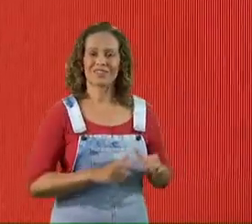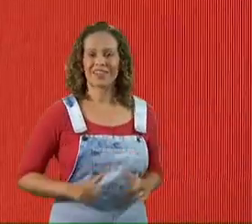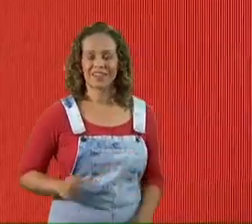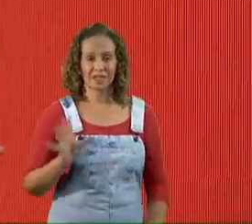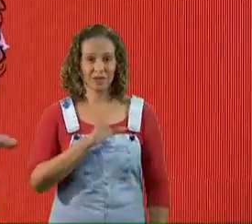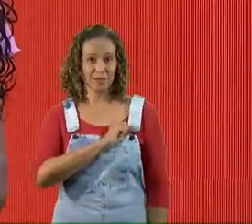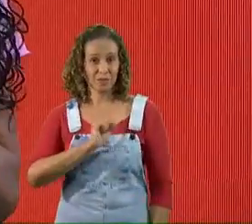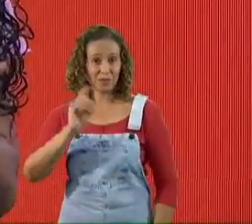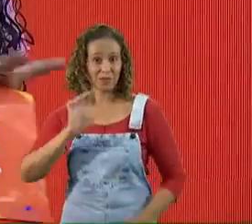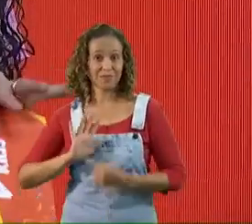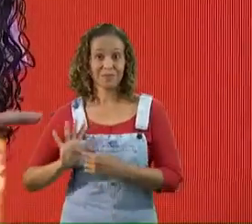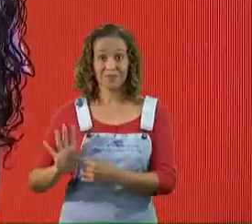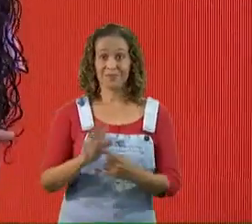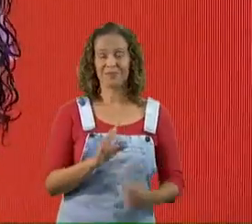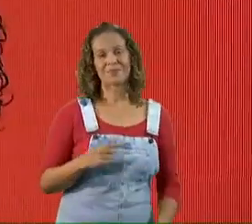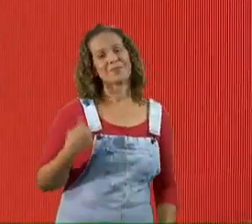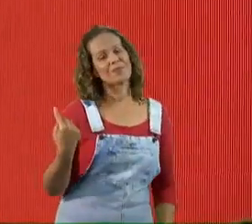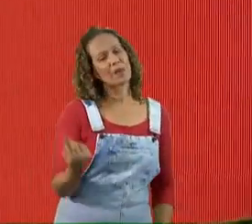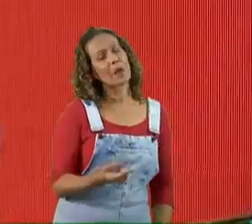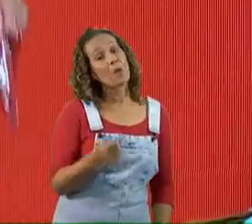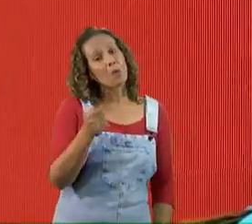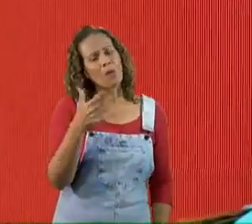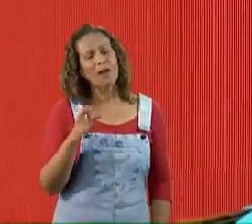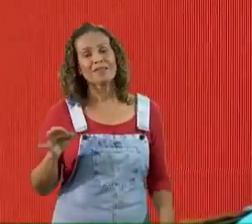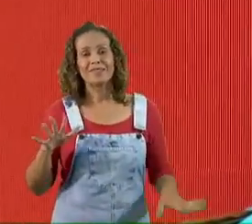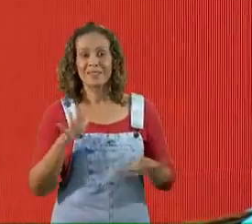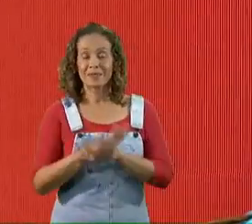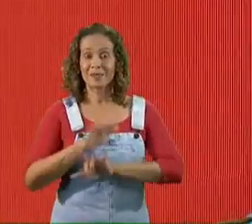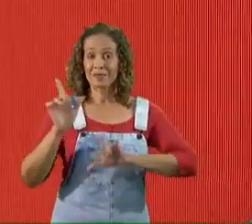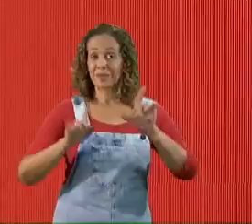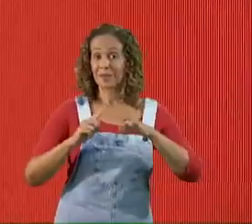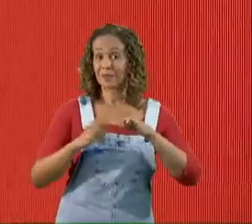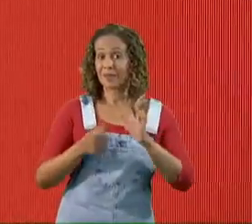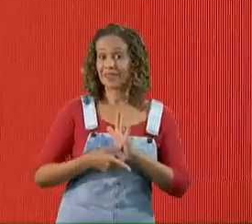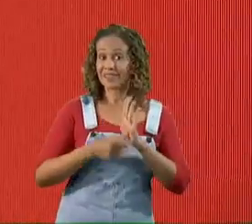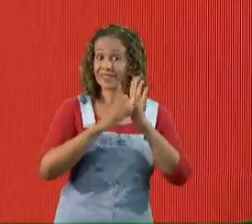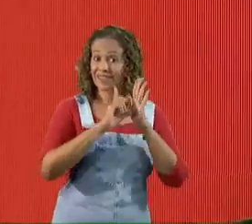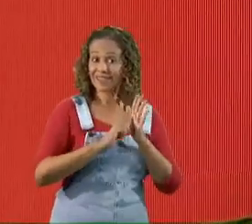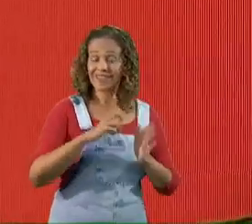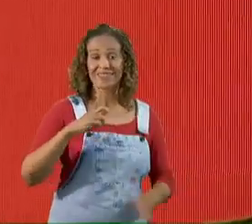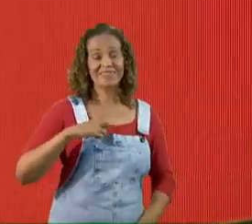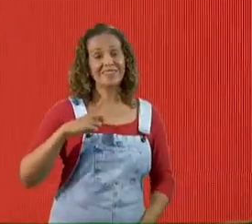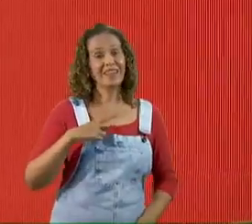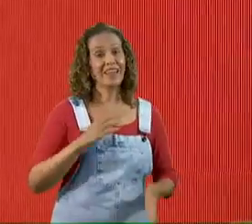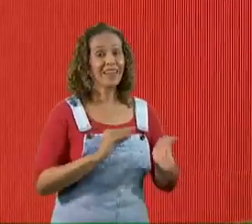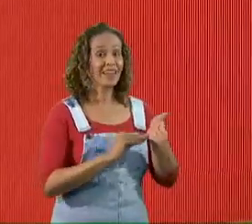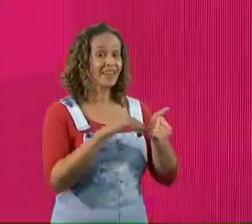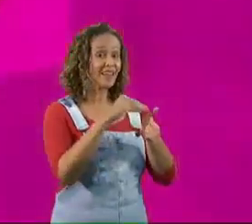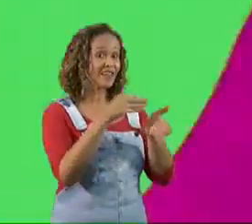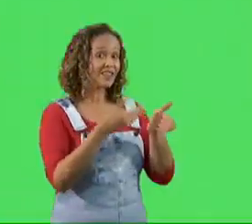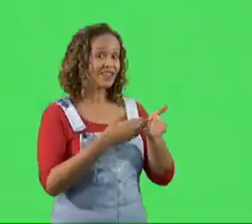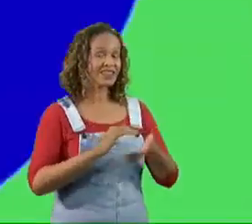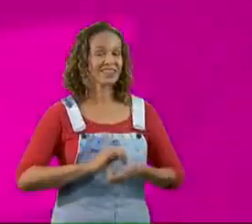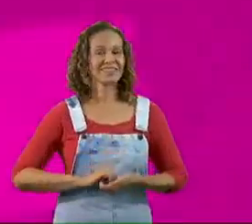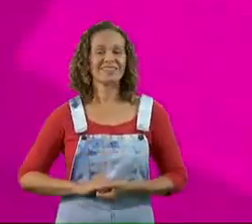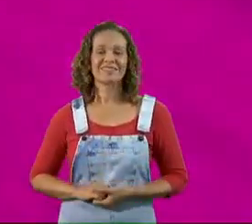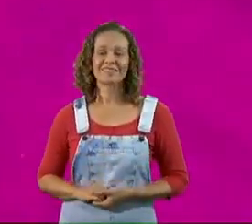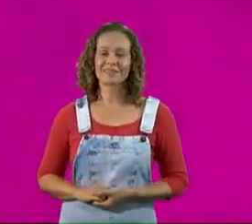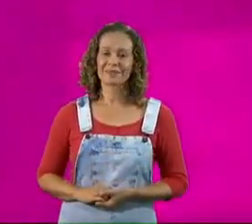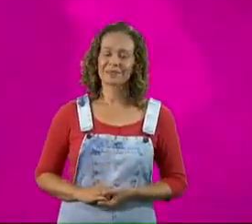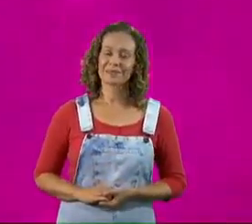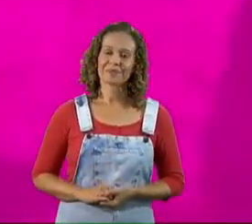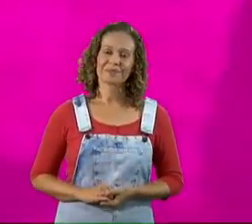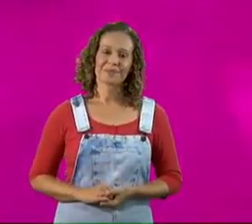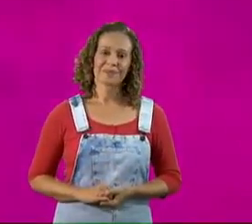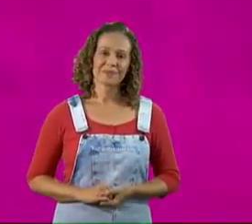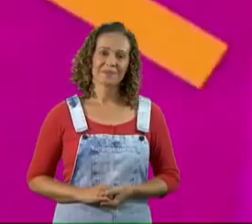Estamos aqui, né? Caminhando para encerrar o nosso Play Kids. Mas antes, temos o nosso Agenda Kids. Agenda